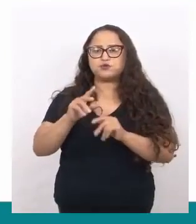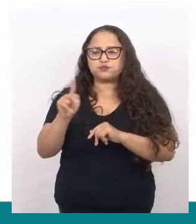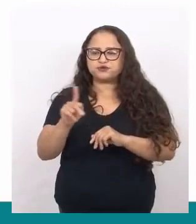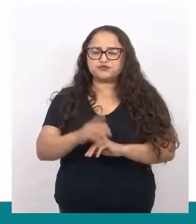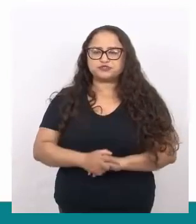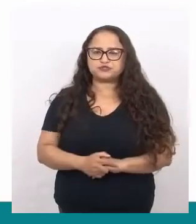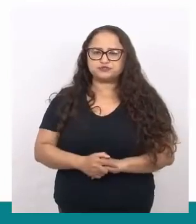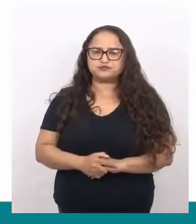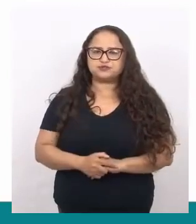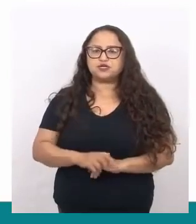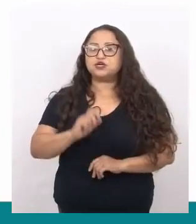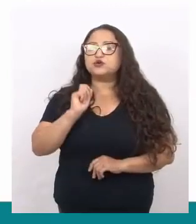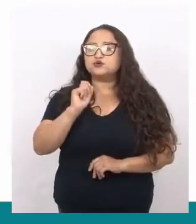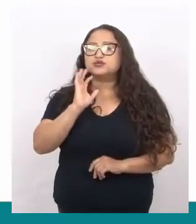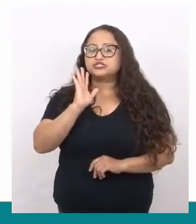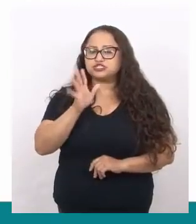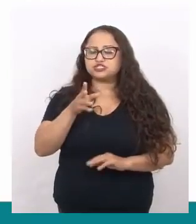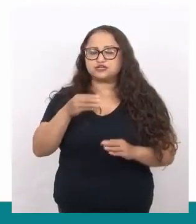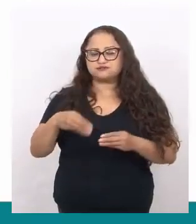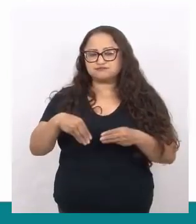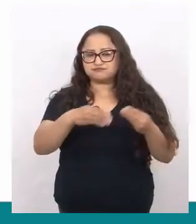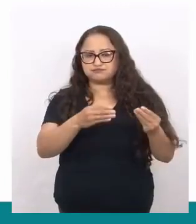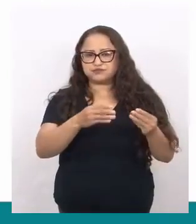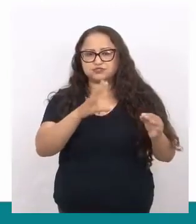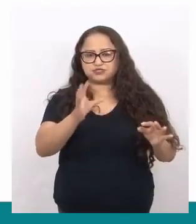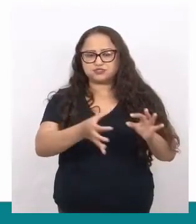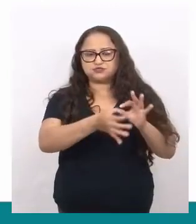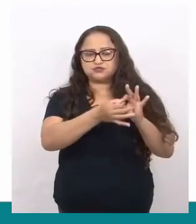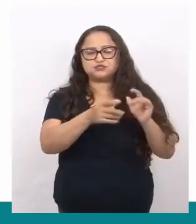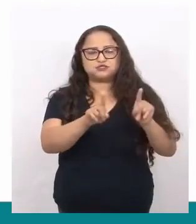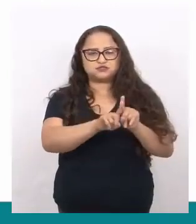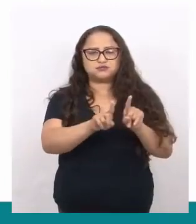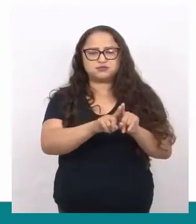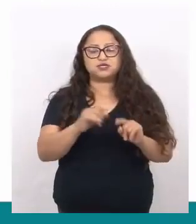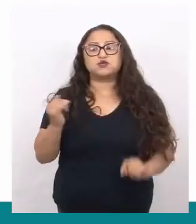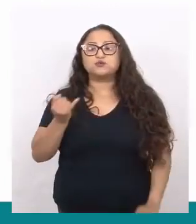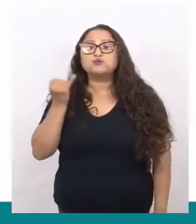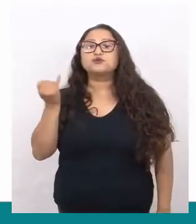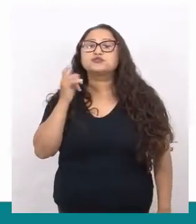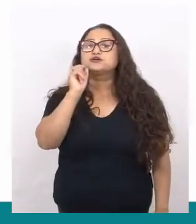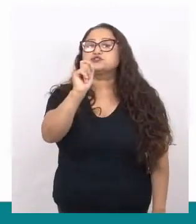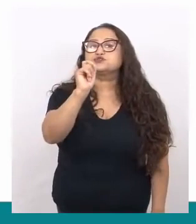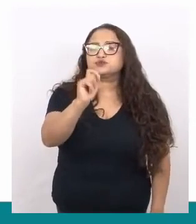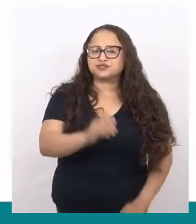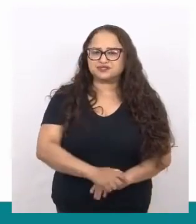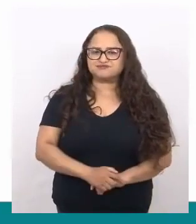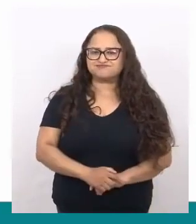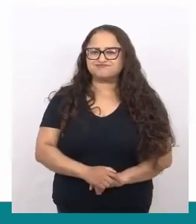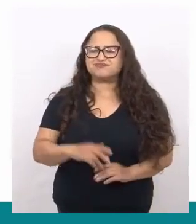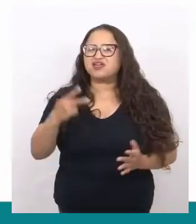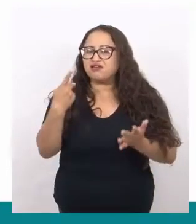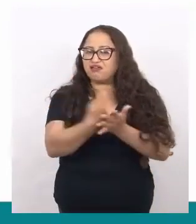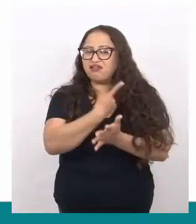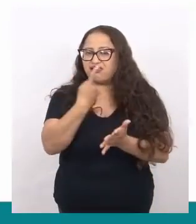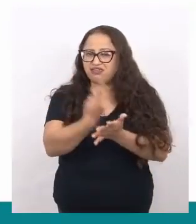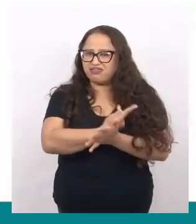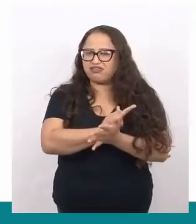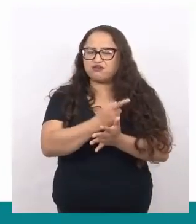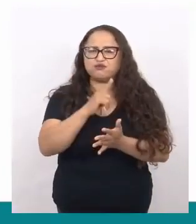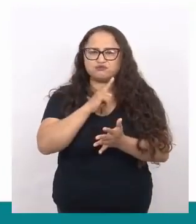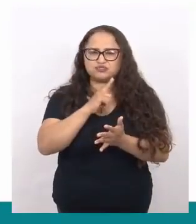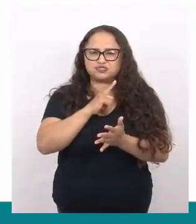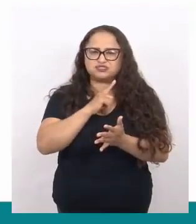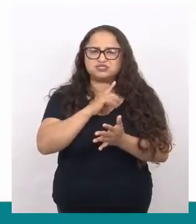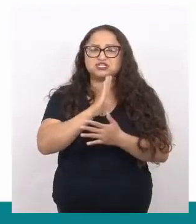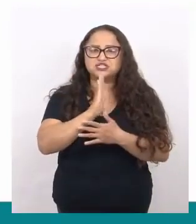isso foi atribuído e associado a ele. Muito importante, qualquer erro na fase atribuída lá